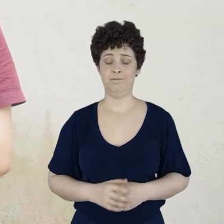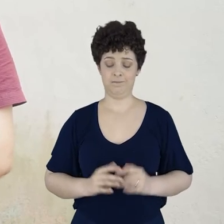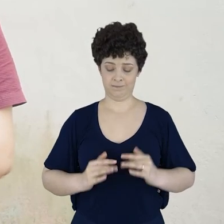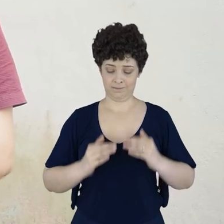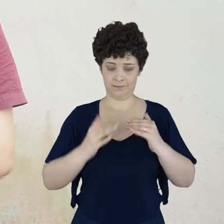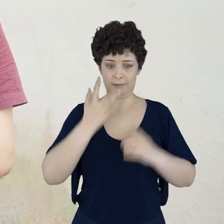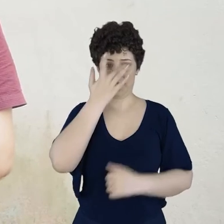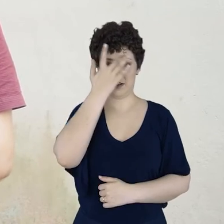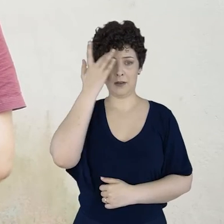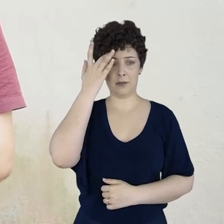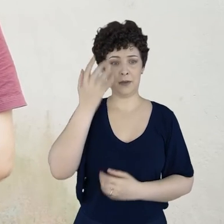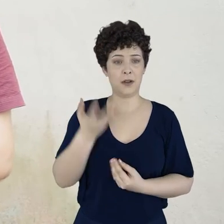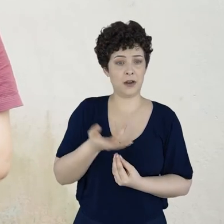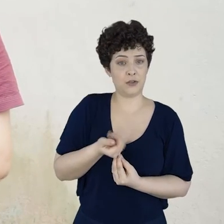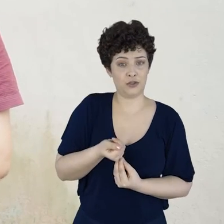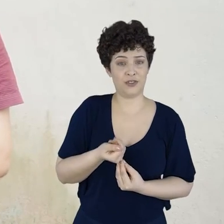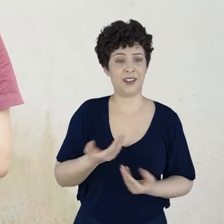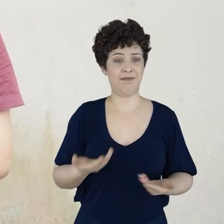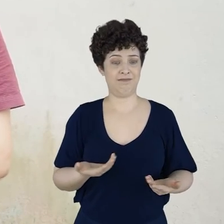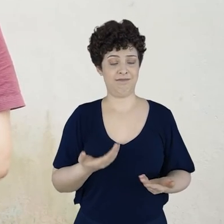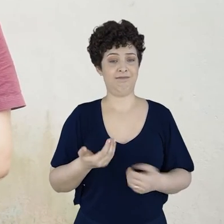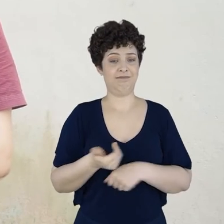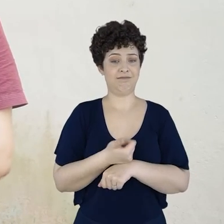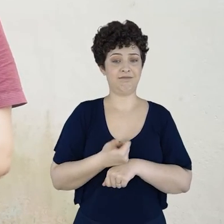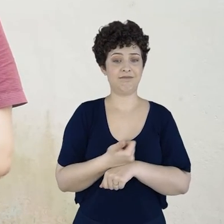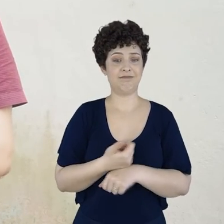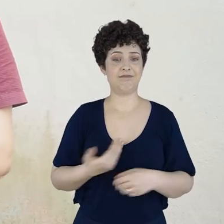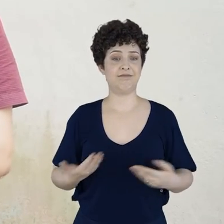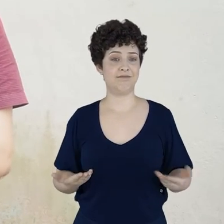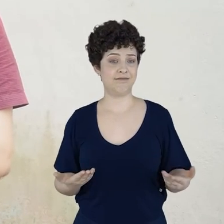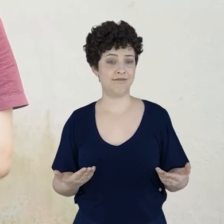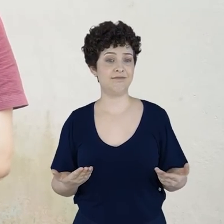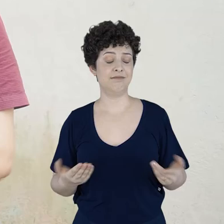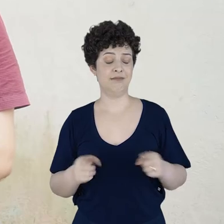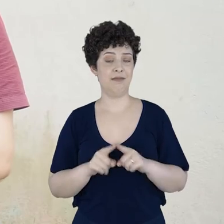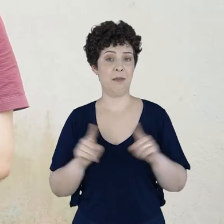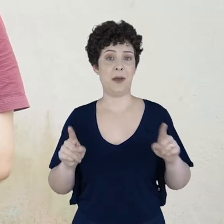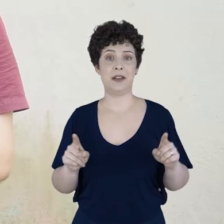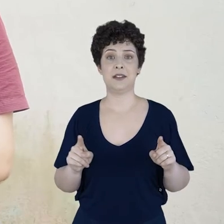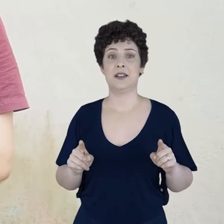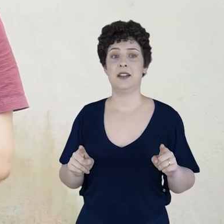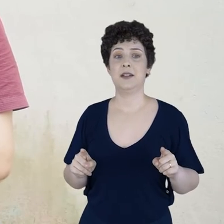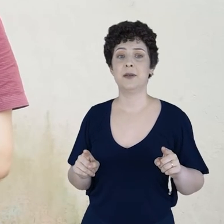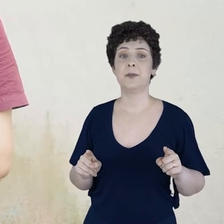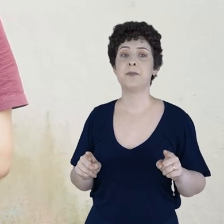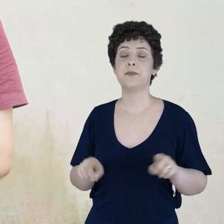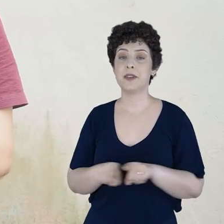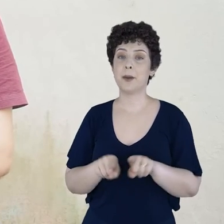Pessoa, como artista, sabe? Ele tem pele branca. Mas como